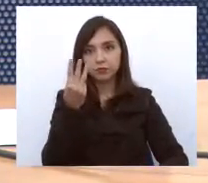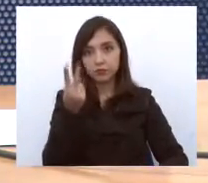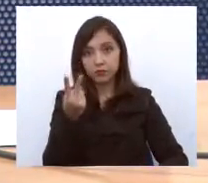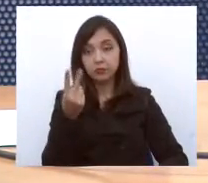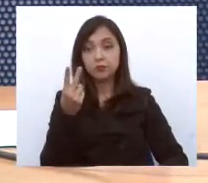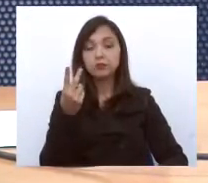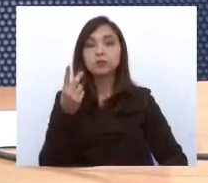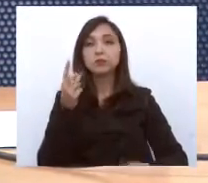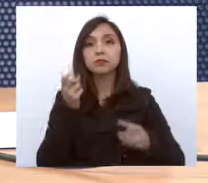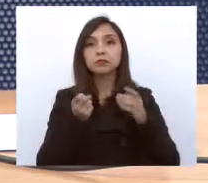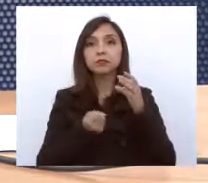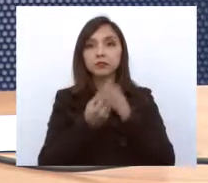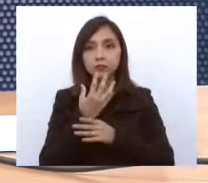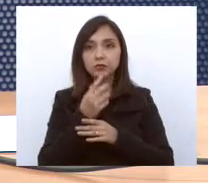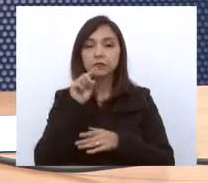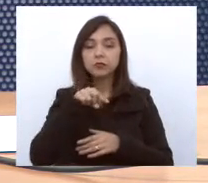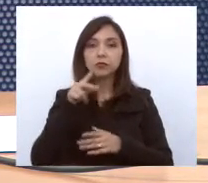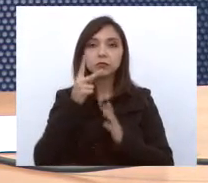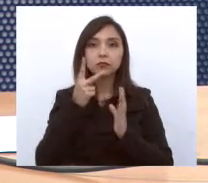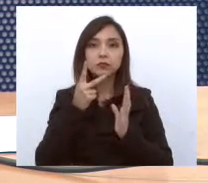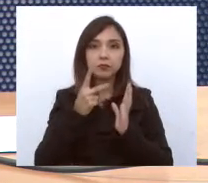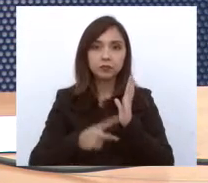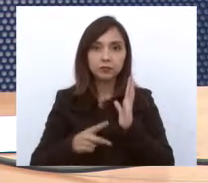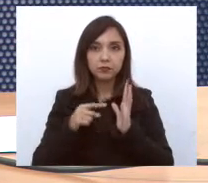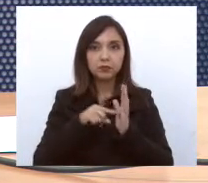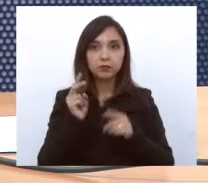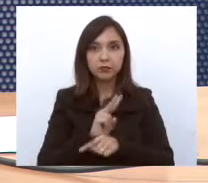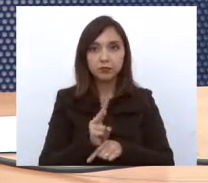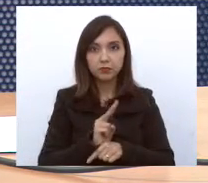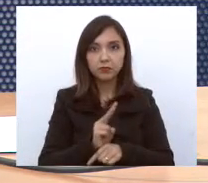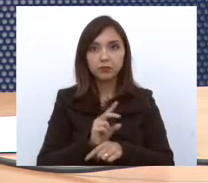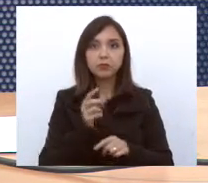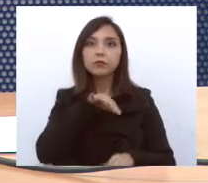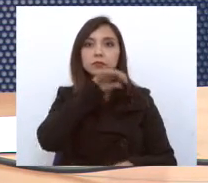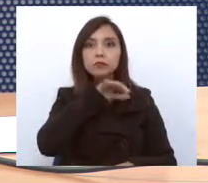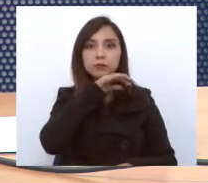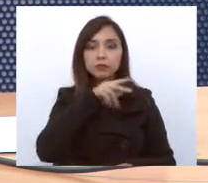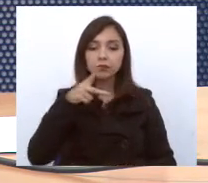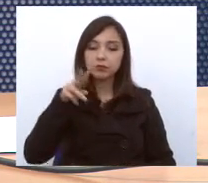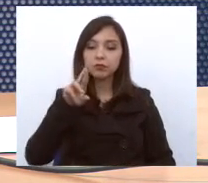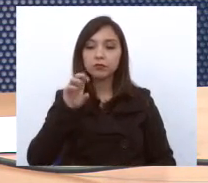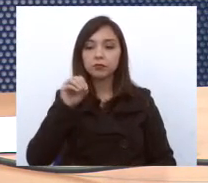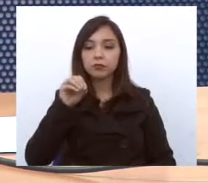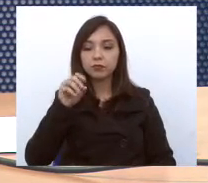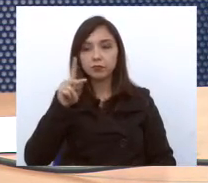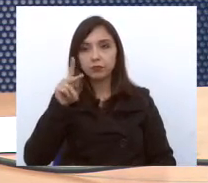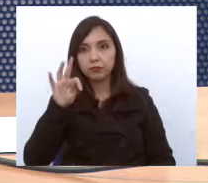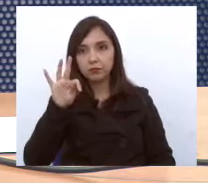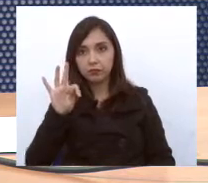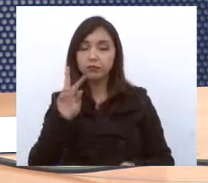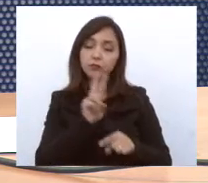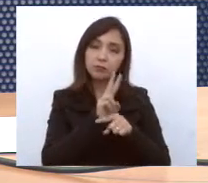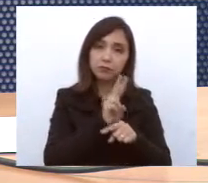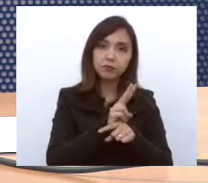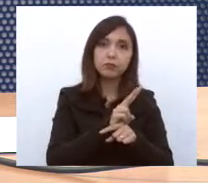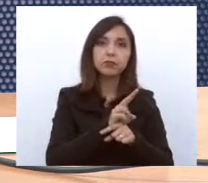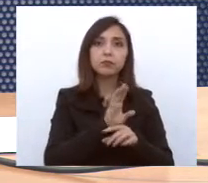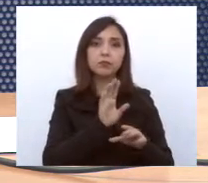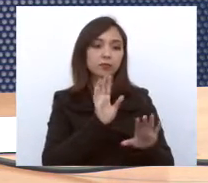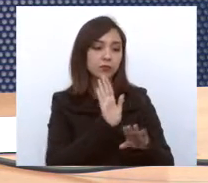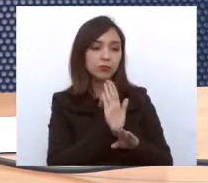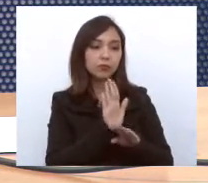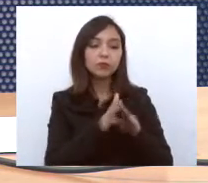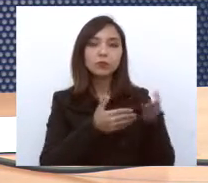7.362/2013. Institui o Programa Municipal de Proteção e Bem-Estar de Animais, PROPET, e cria o Núcleo de Proteção e Bem-Estar de